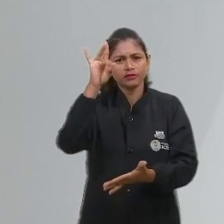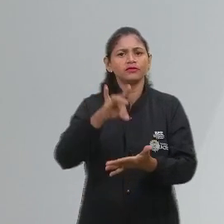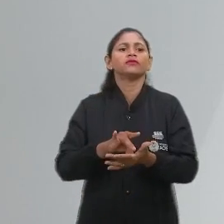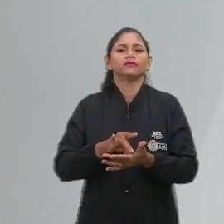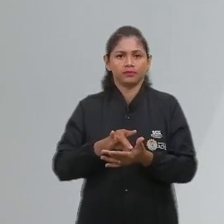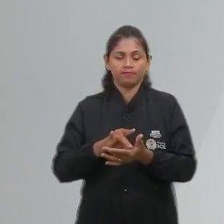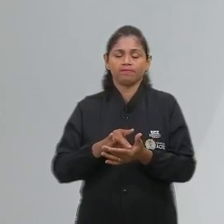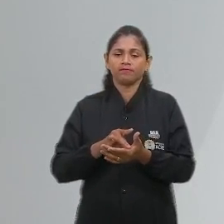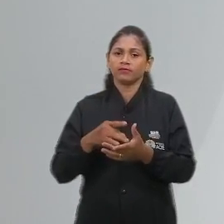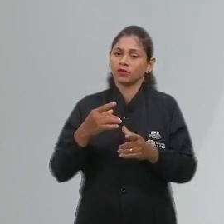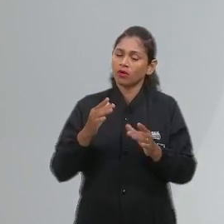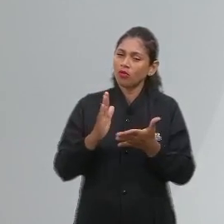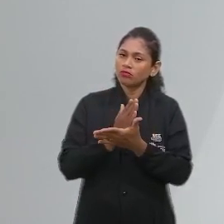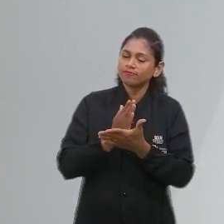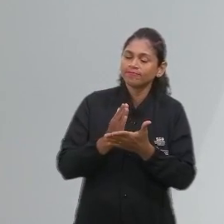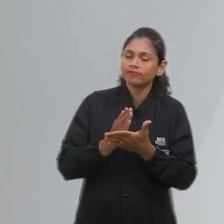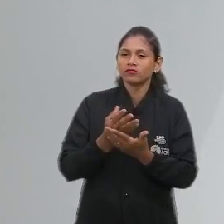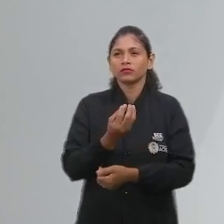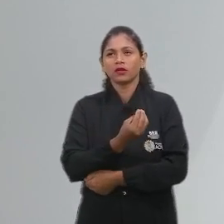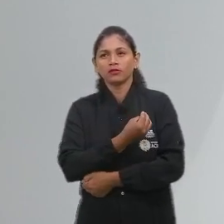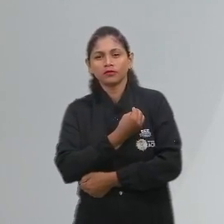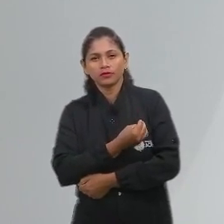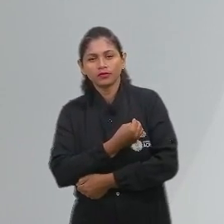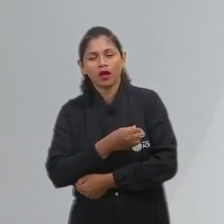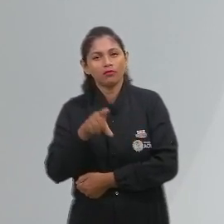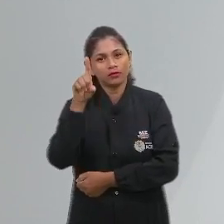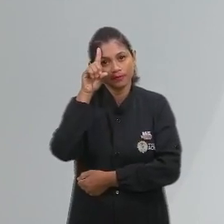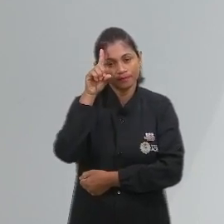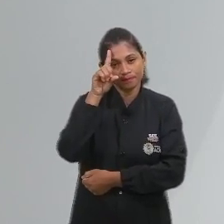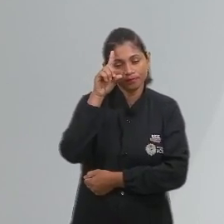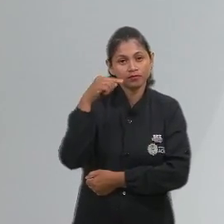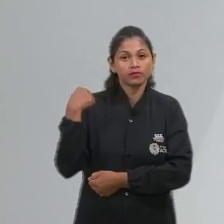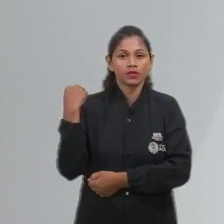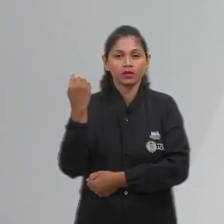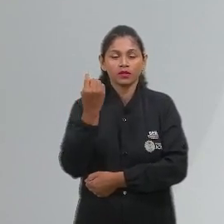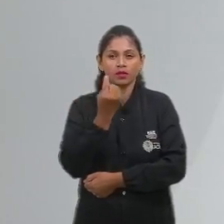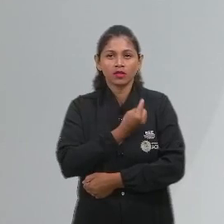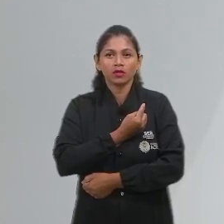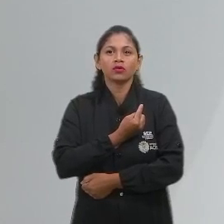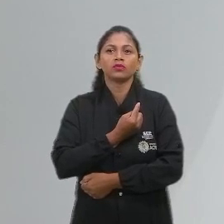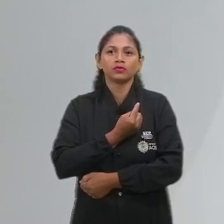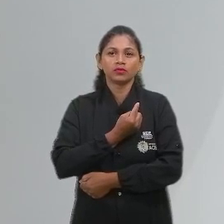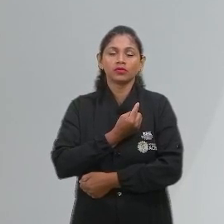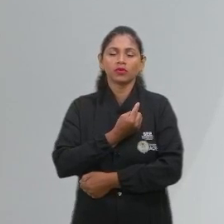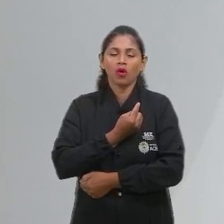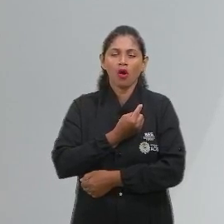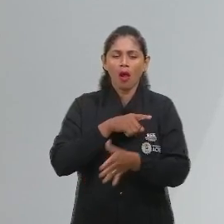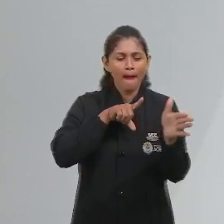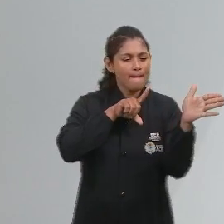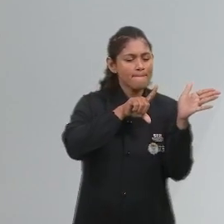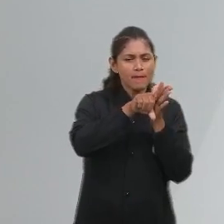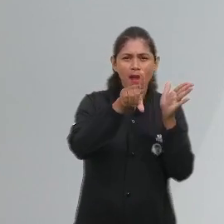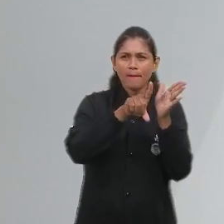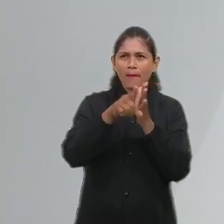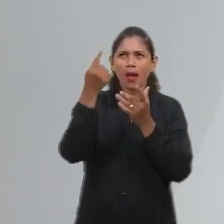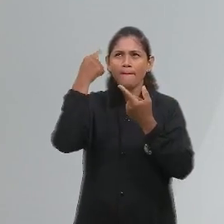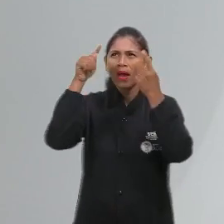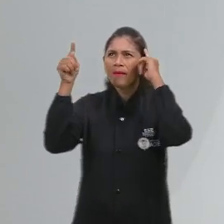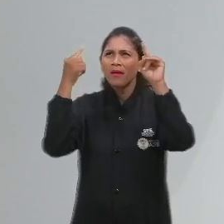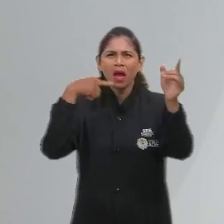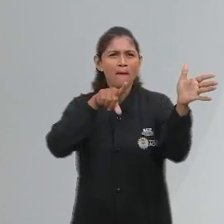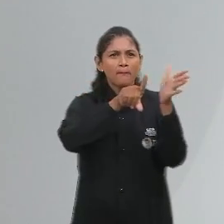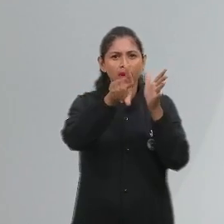vezes, diante de situações que nós vivenciamos, nós elaboramos os nossos questionamentos, as